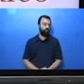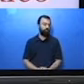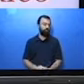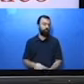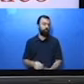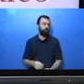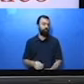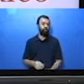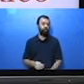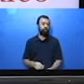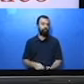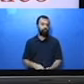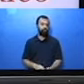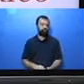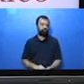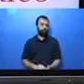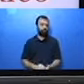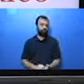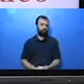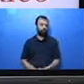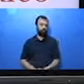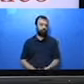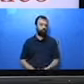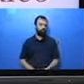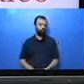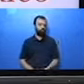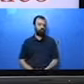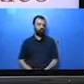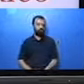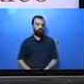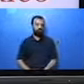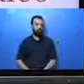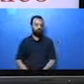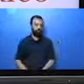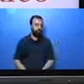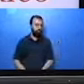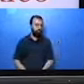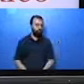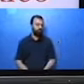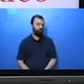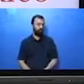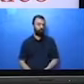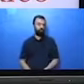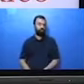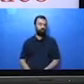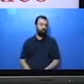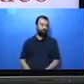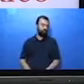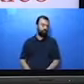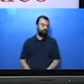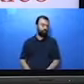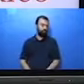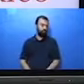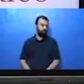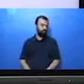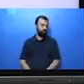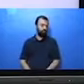É um paralelepípedo sólido geométrico poliedro.